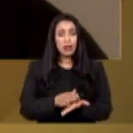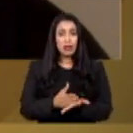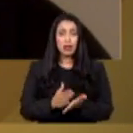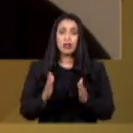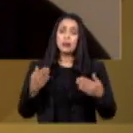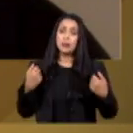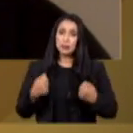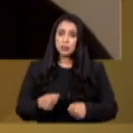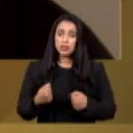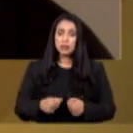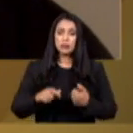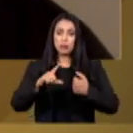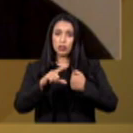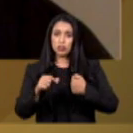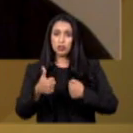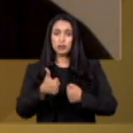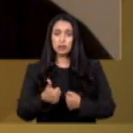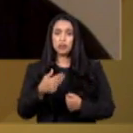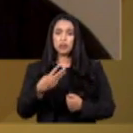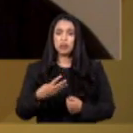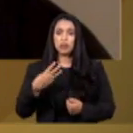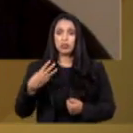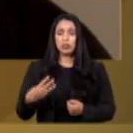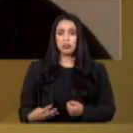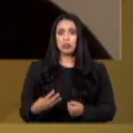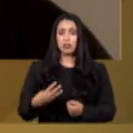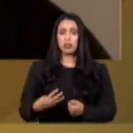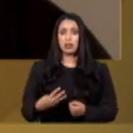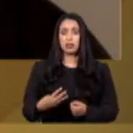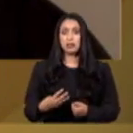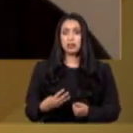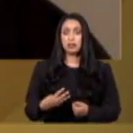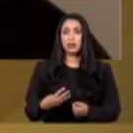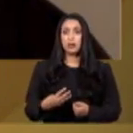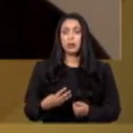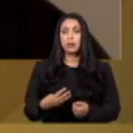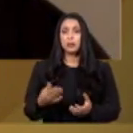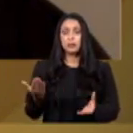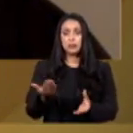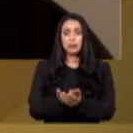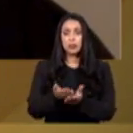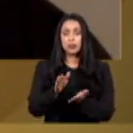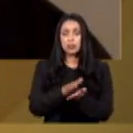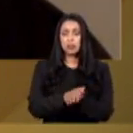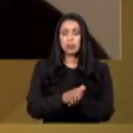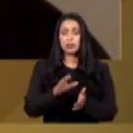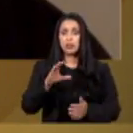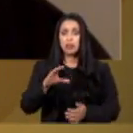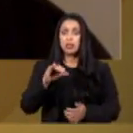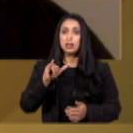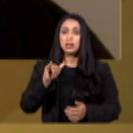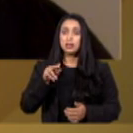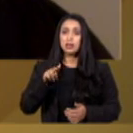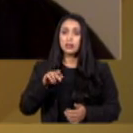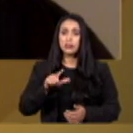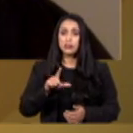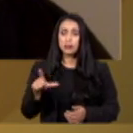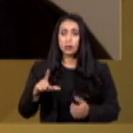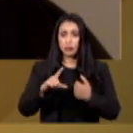prevista nos artigos 134 e seguintes do código civil e